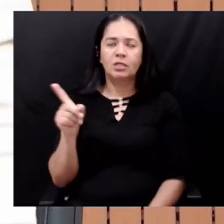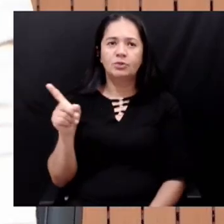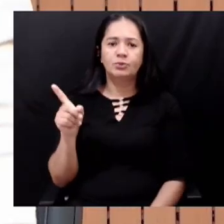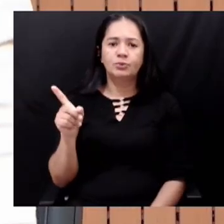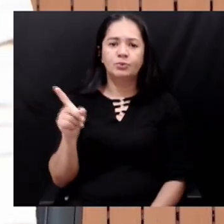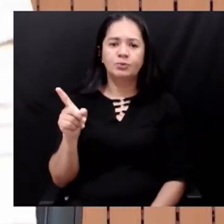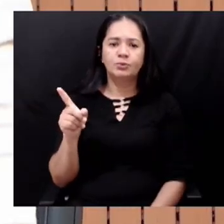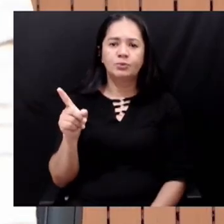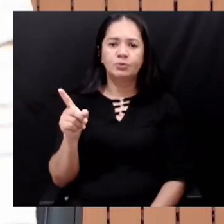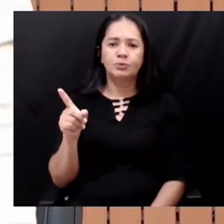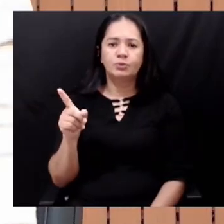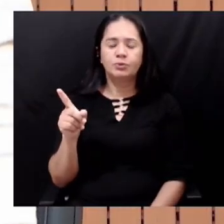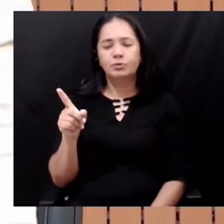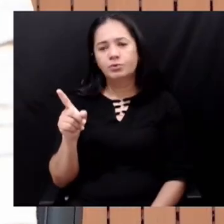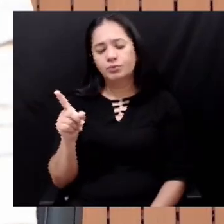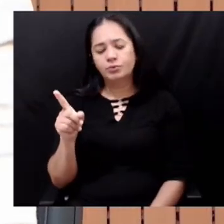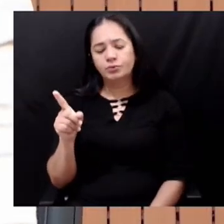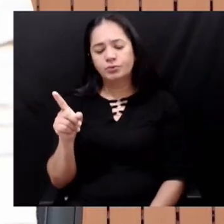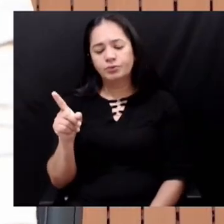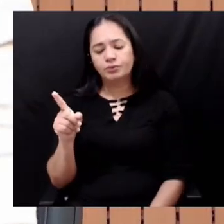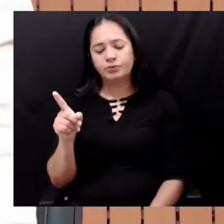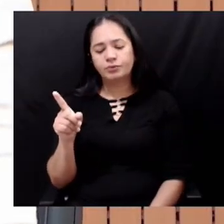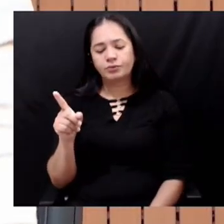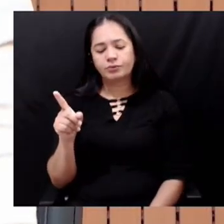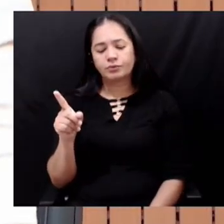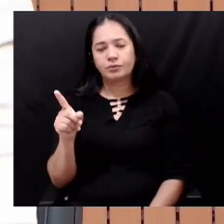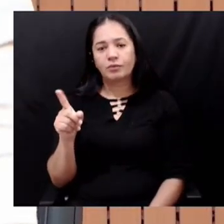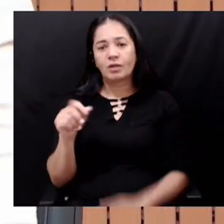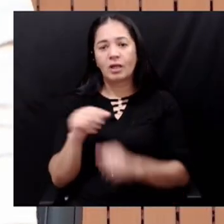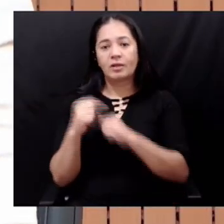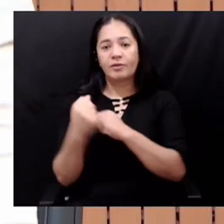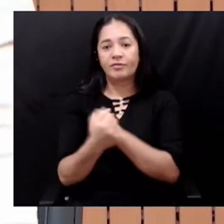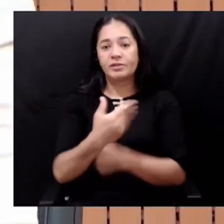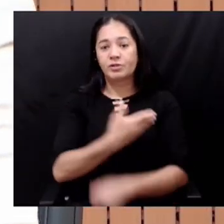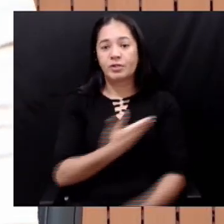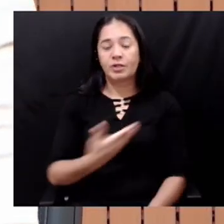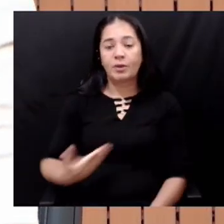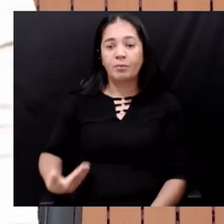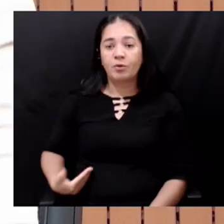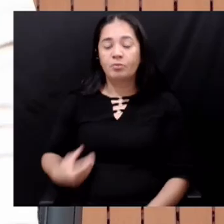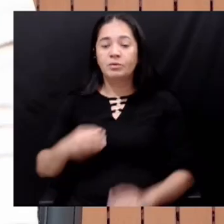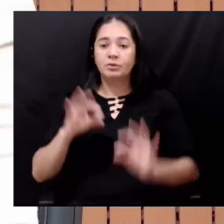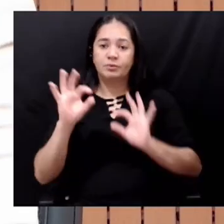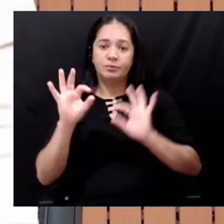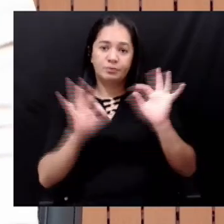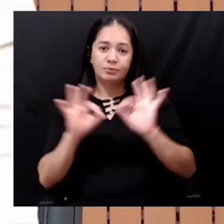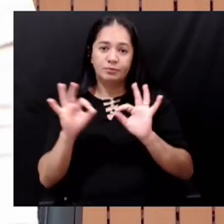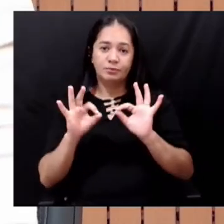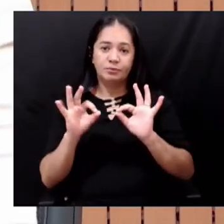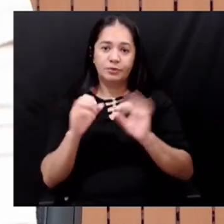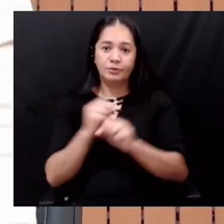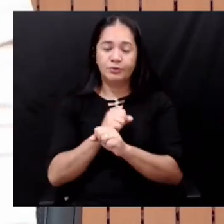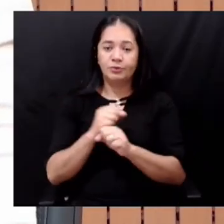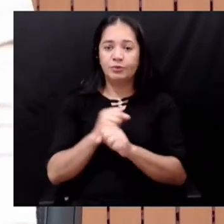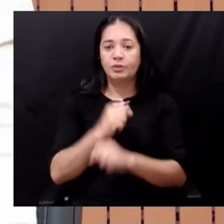numa atividade que a Defensoria Pública da União organizou no final de 2022 em